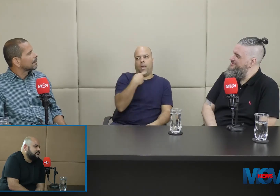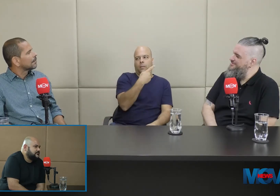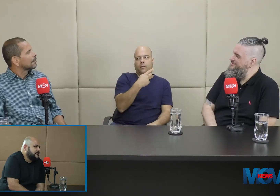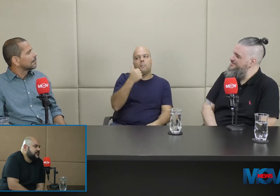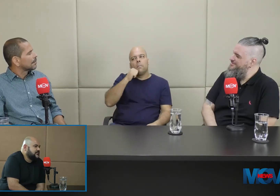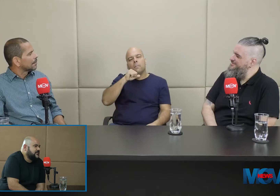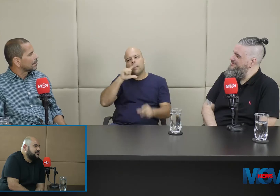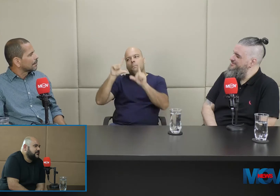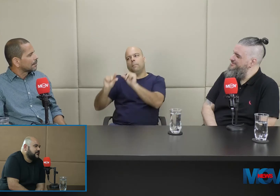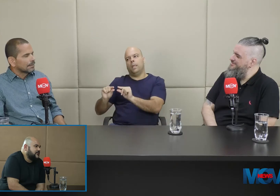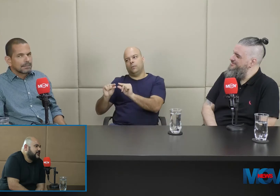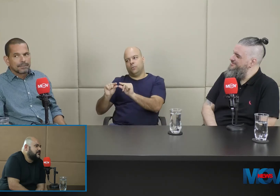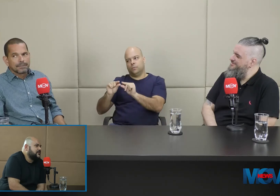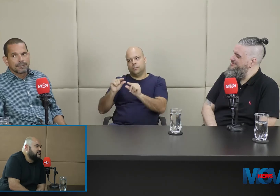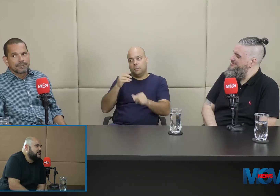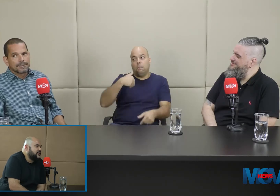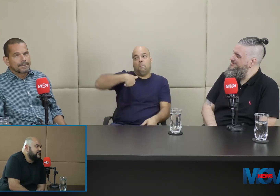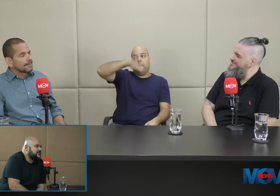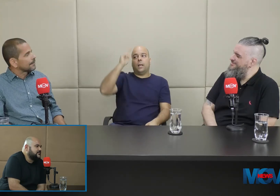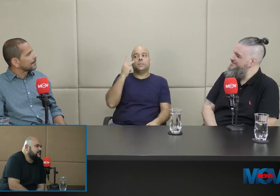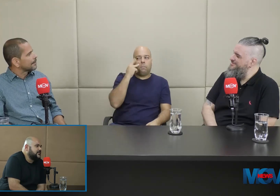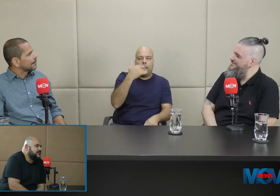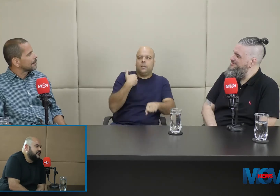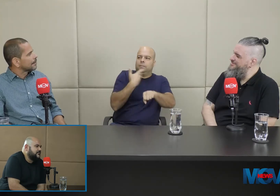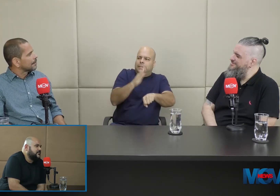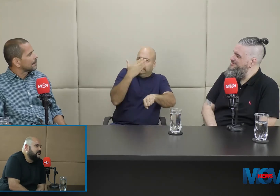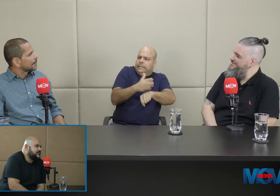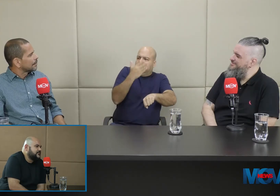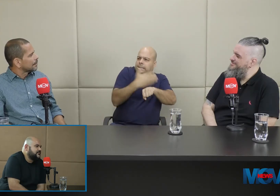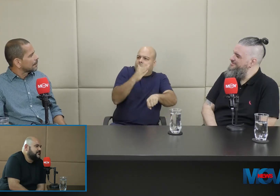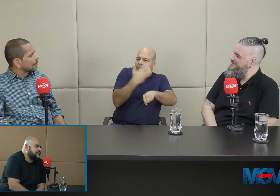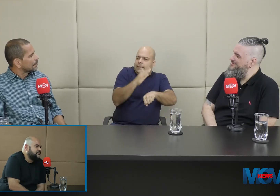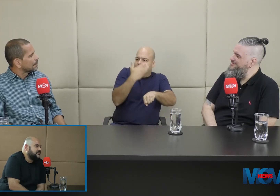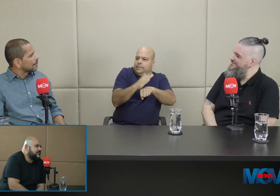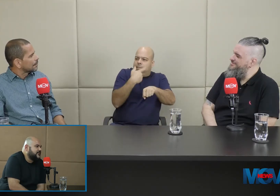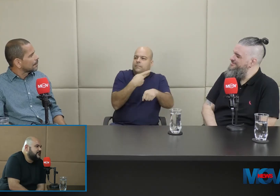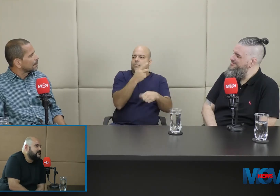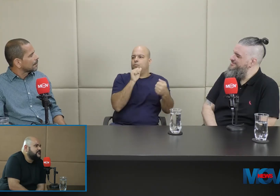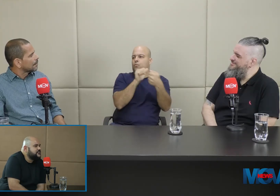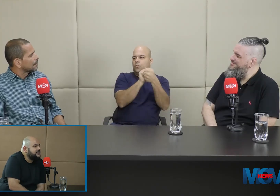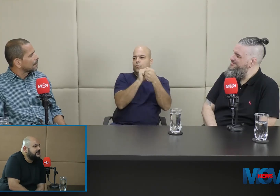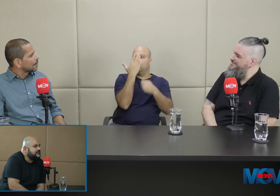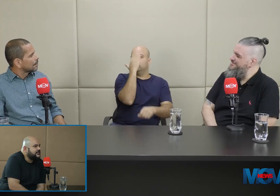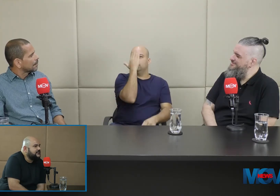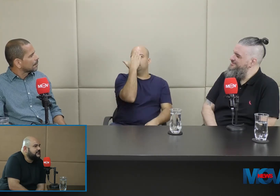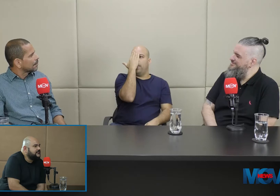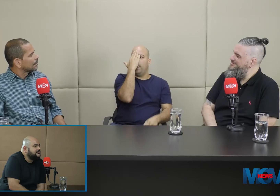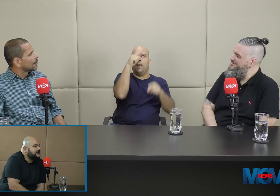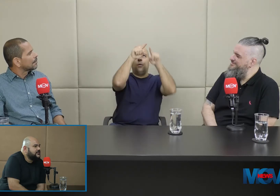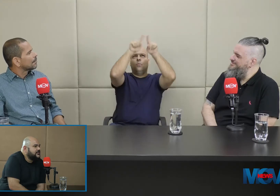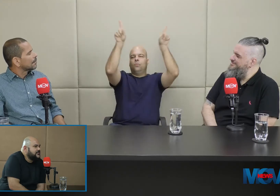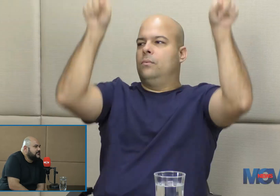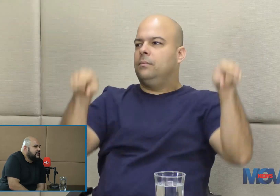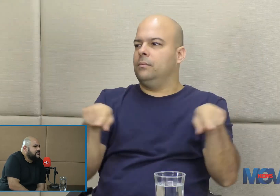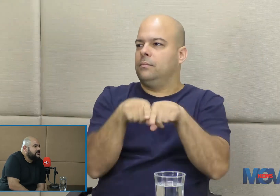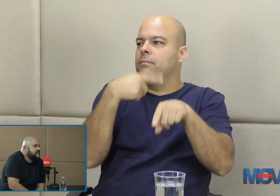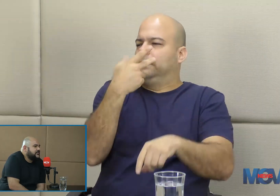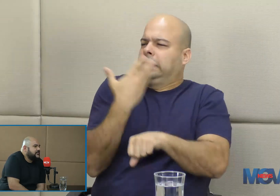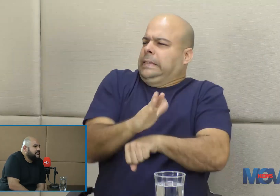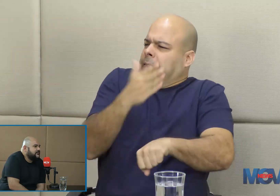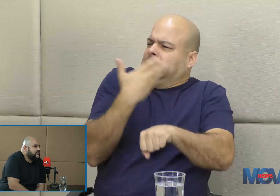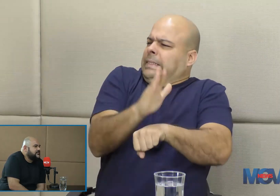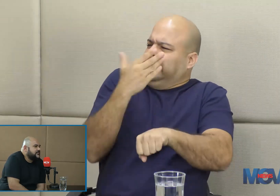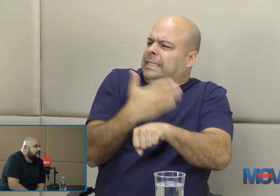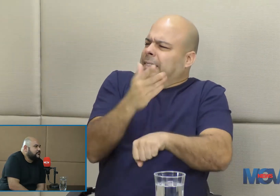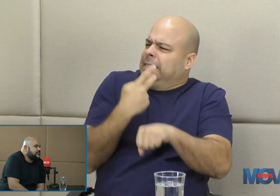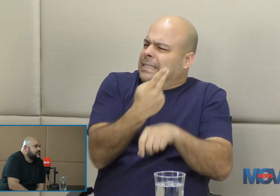isso. Sempre, a maioria era o meu pai que sempre me levava, a maioria das vezes, sempre me levava e tinha que estar treinando. A gente